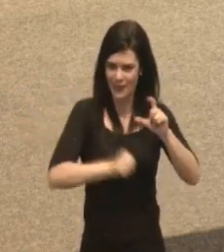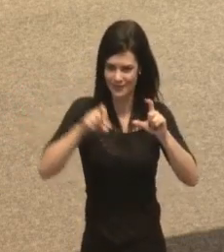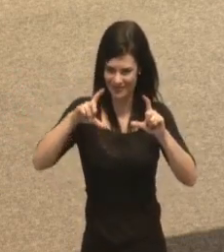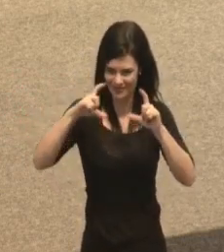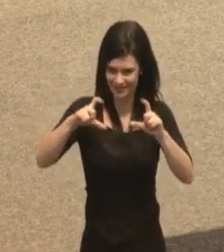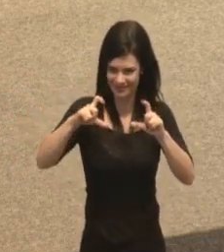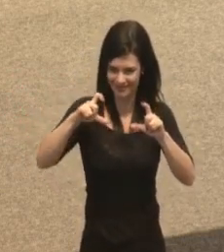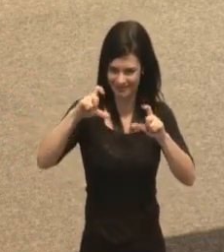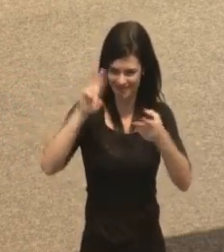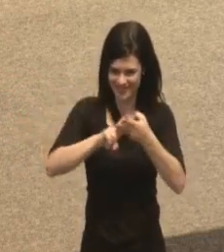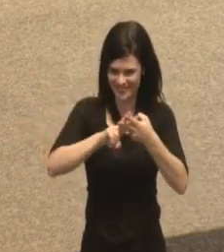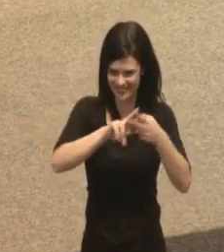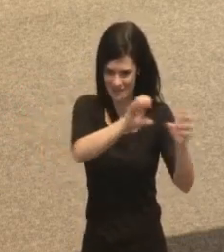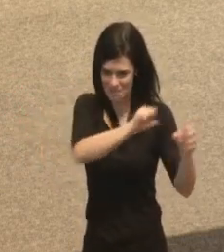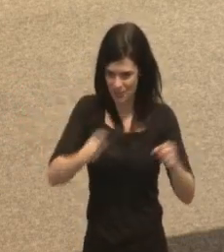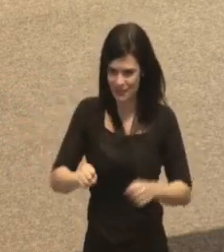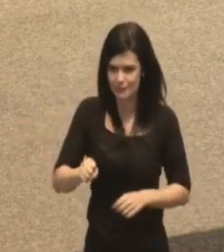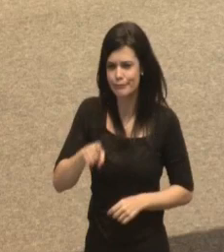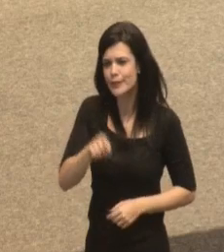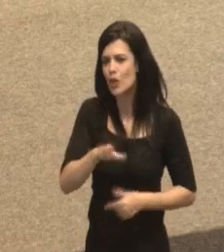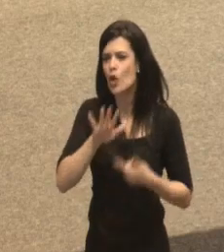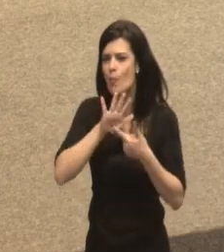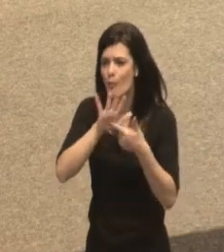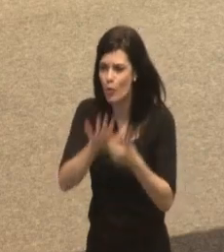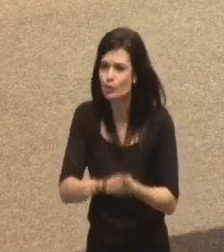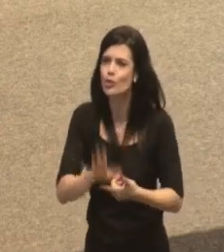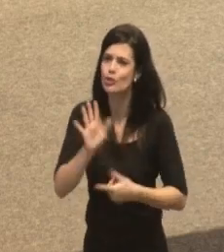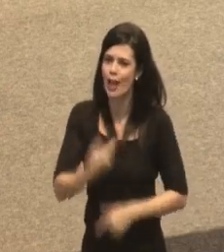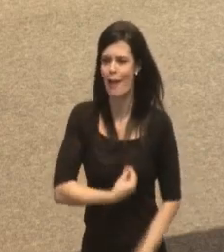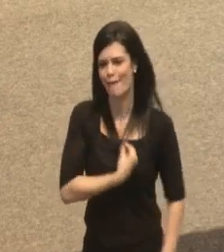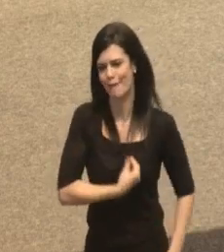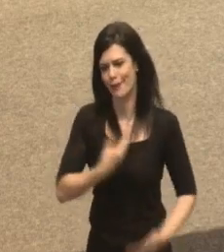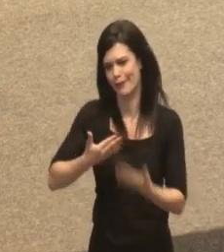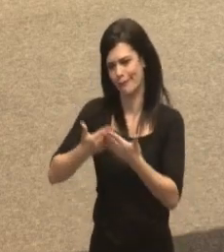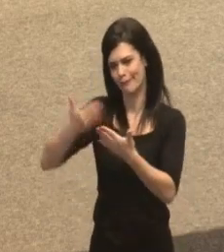de tráfico em 5 comunidades no Rio, fui preso,